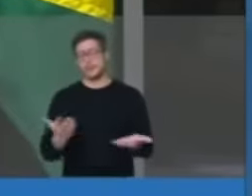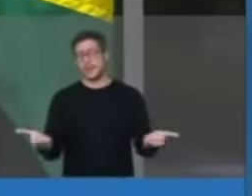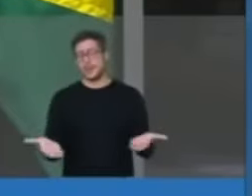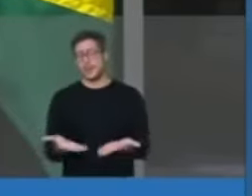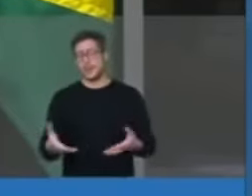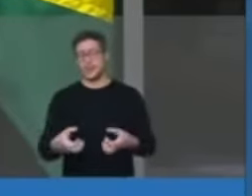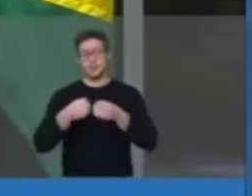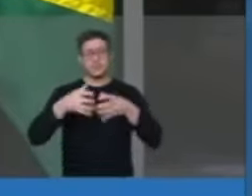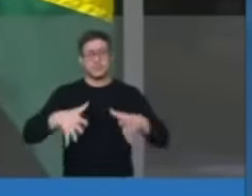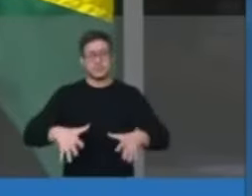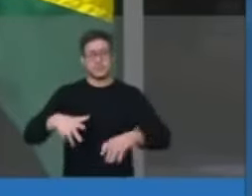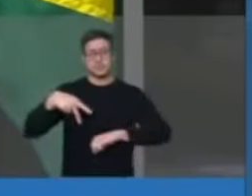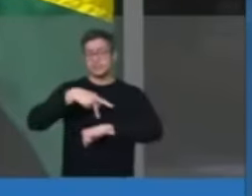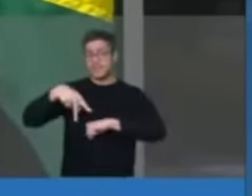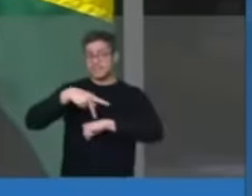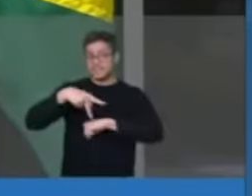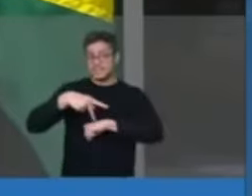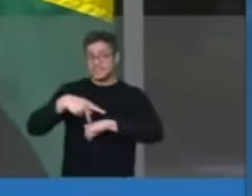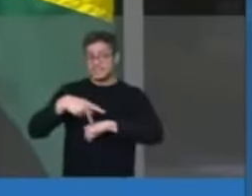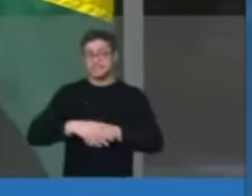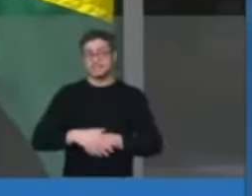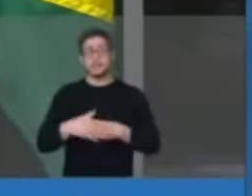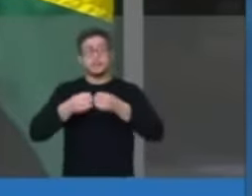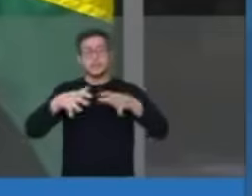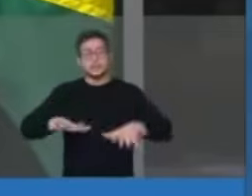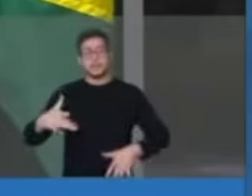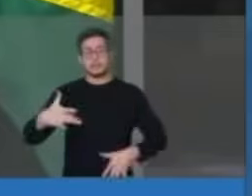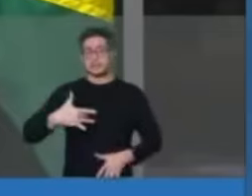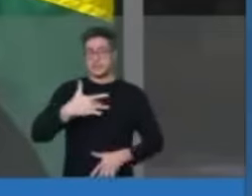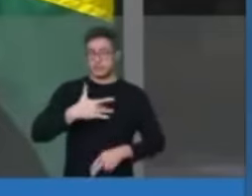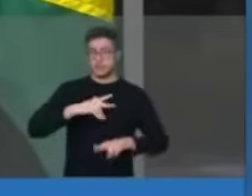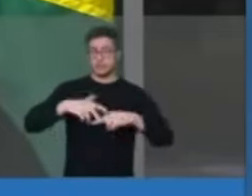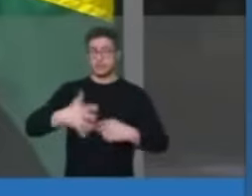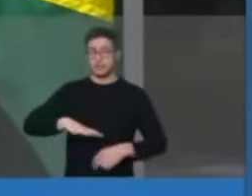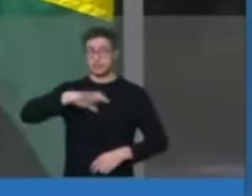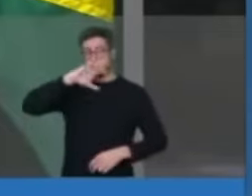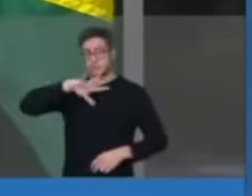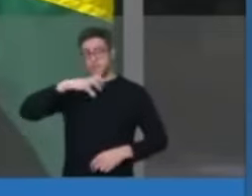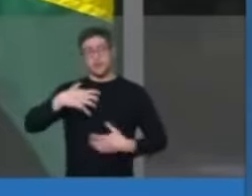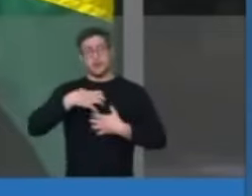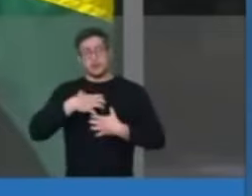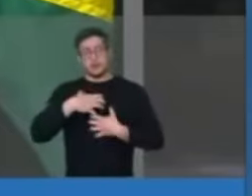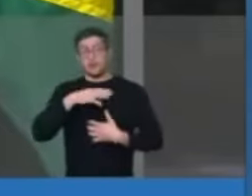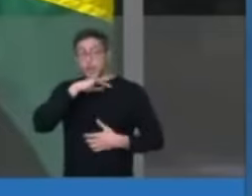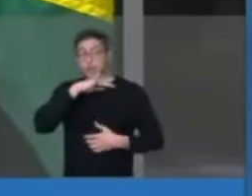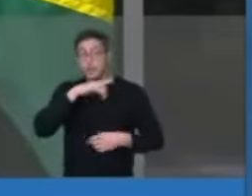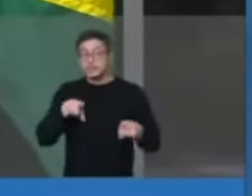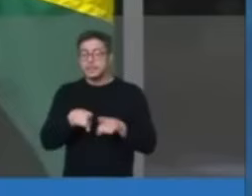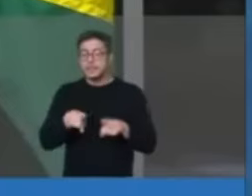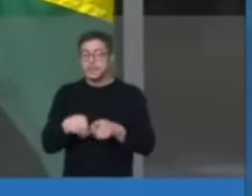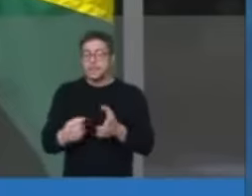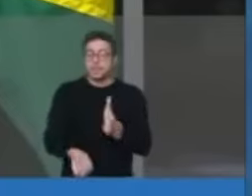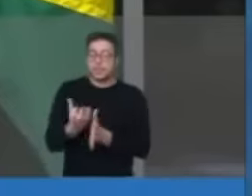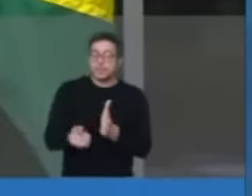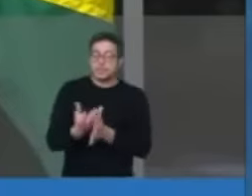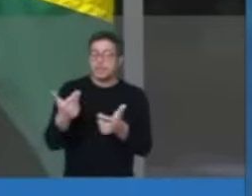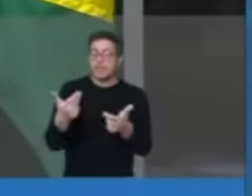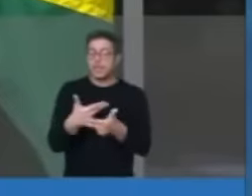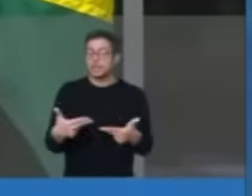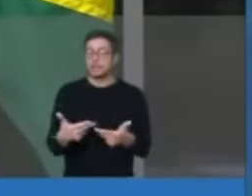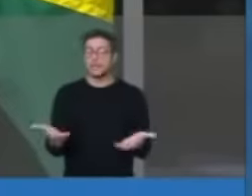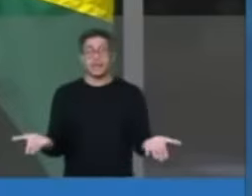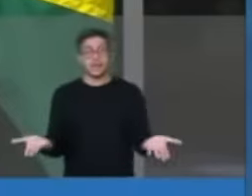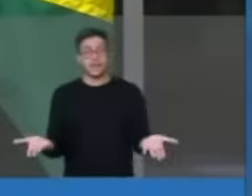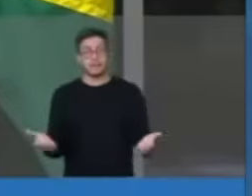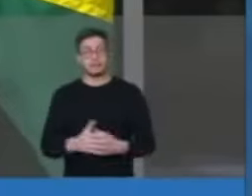aí para o nosso país não só na área da saúde mas também na produção e aí como os governos estaduais e federais